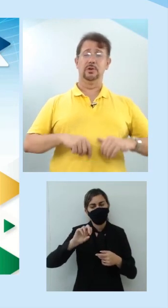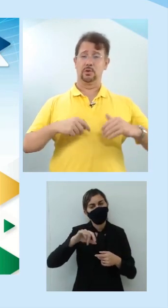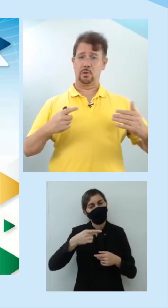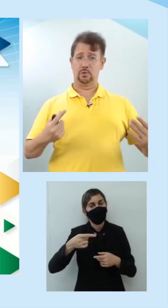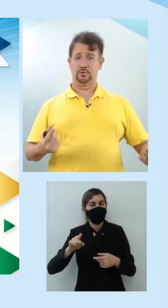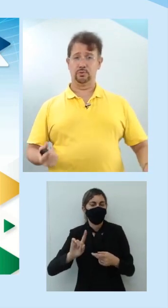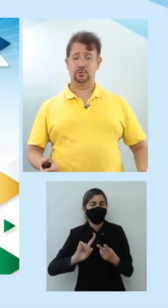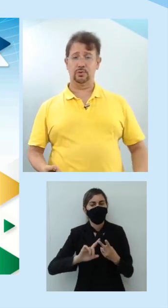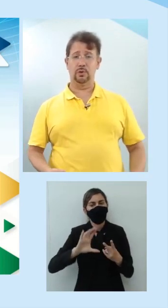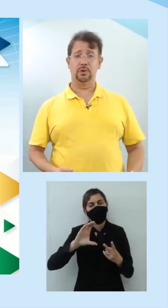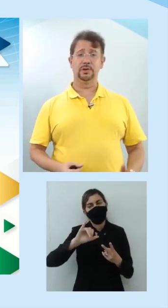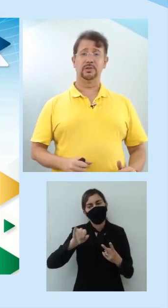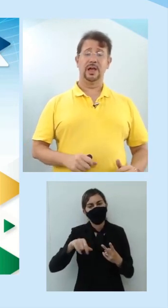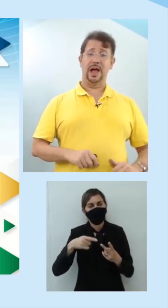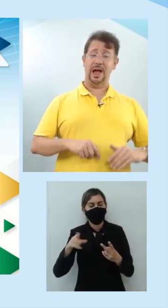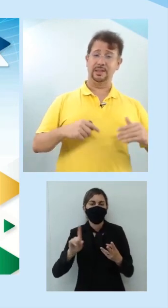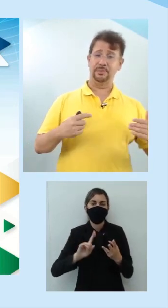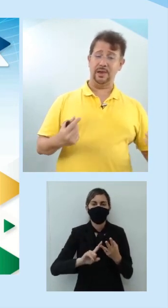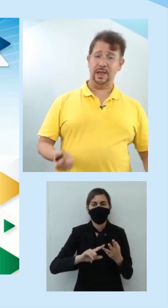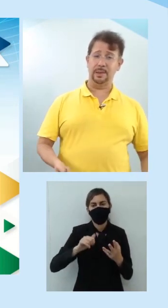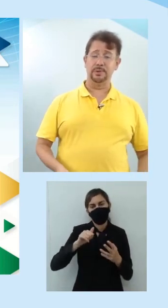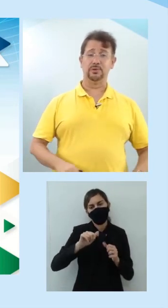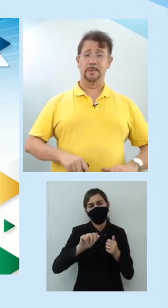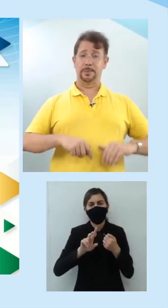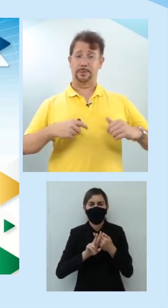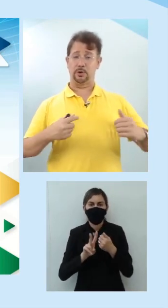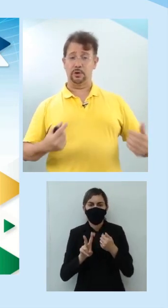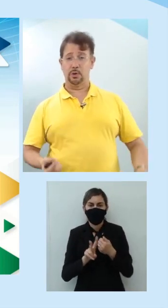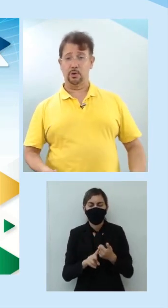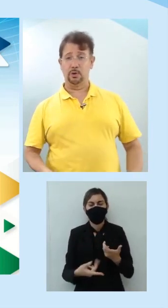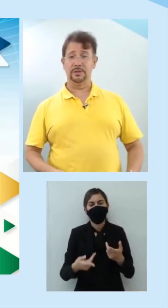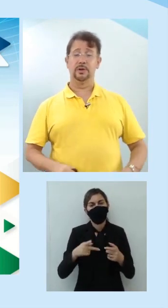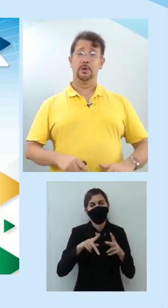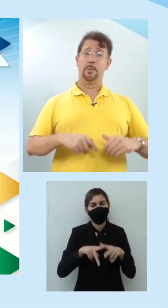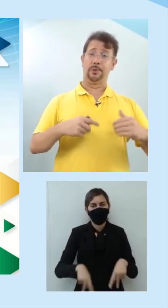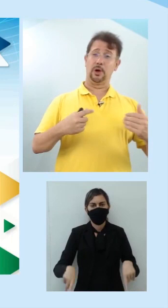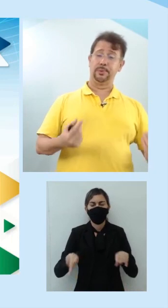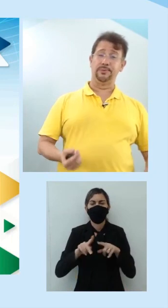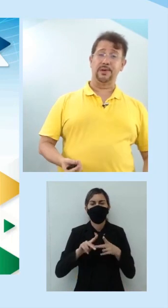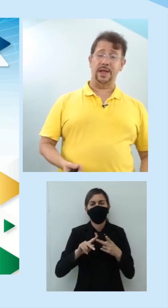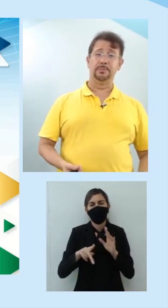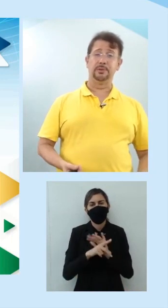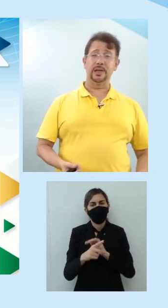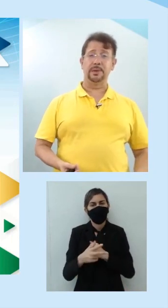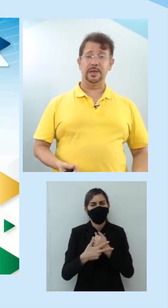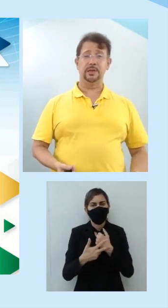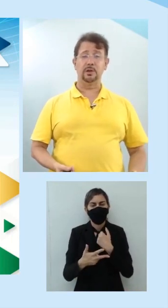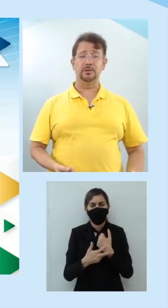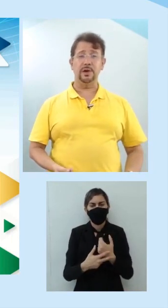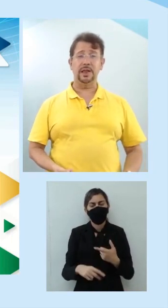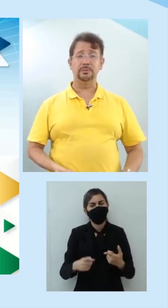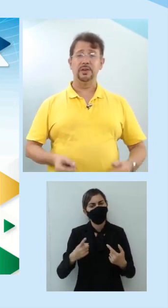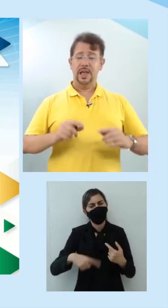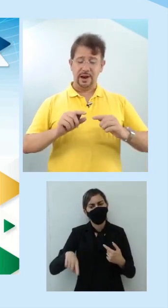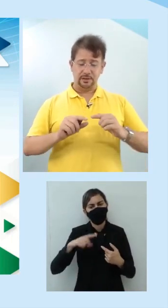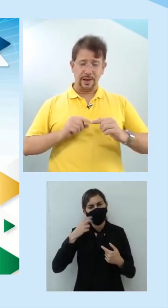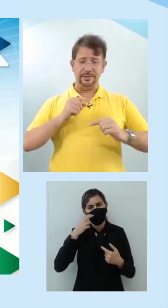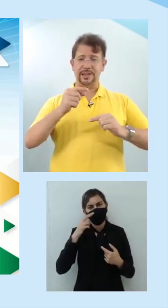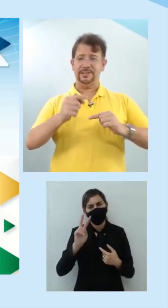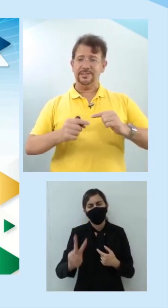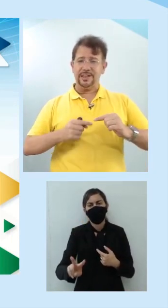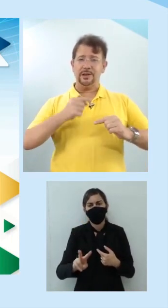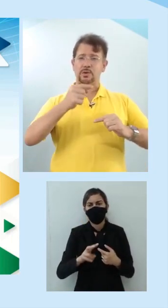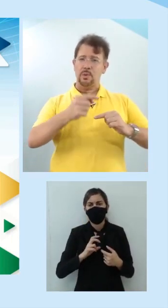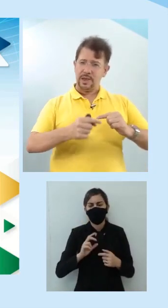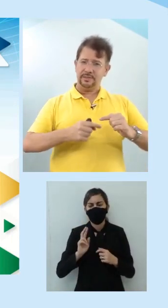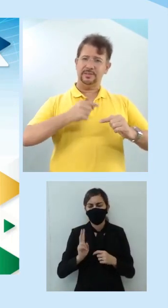preposições, conjunções, advérbios, pronomes, o próprio verbo também que nós veremos. Eles fazem